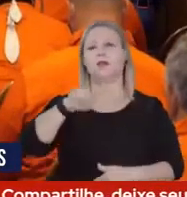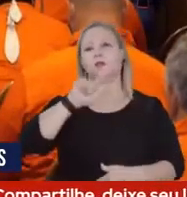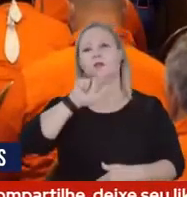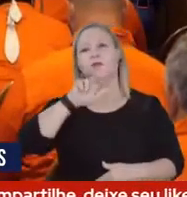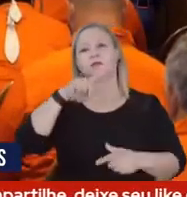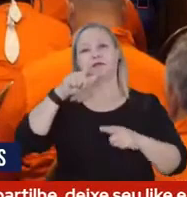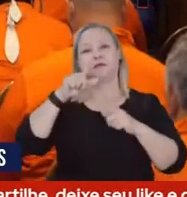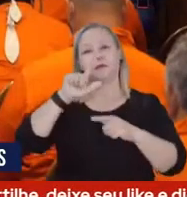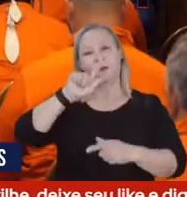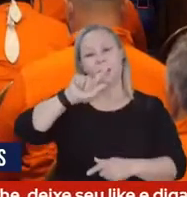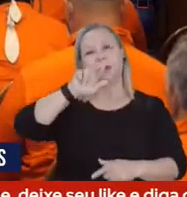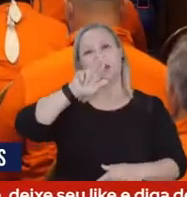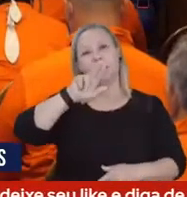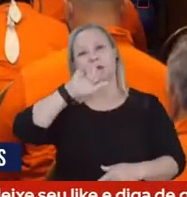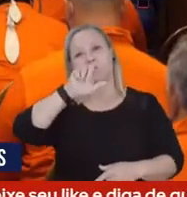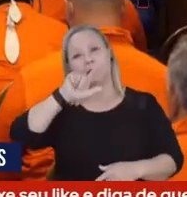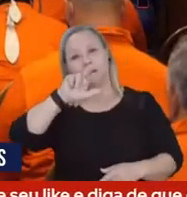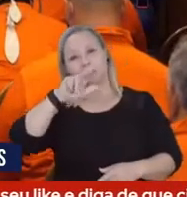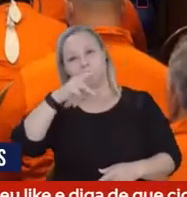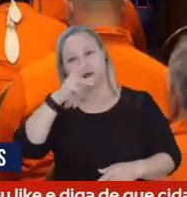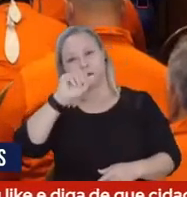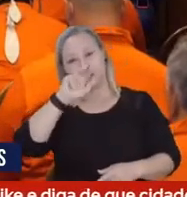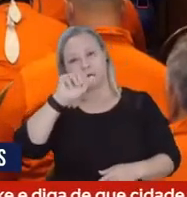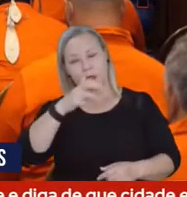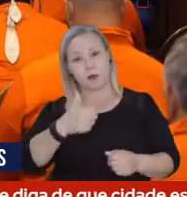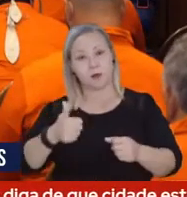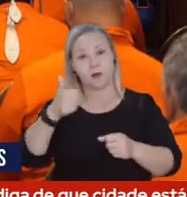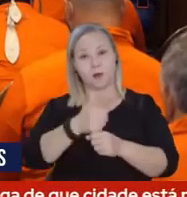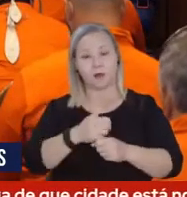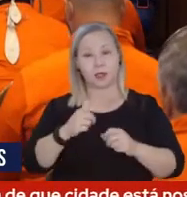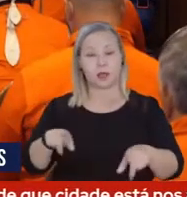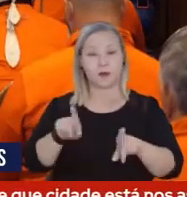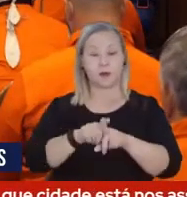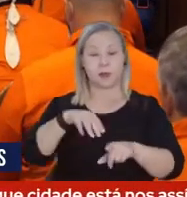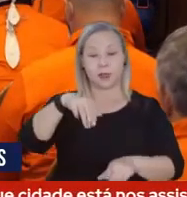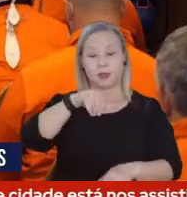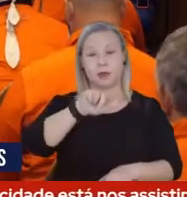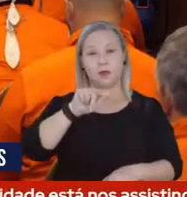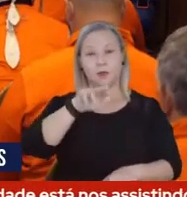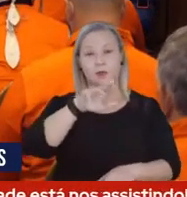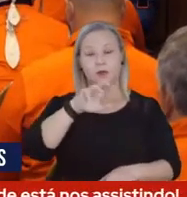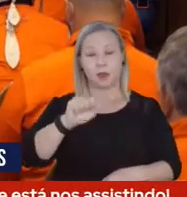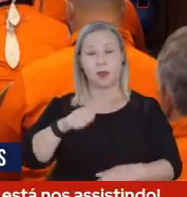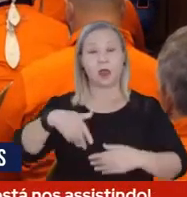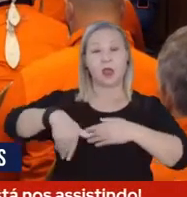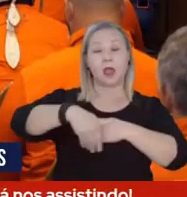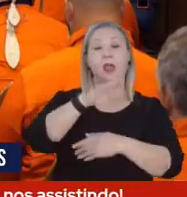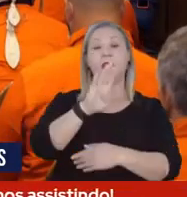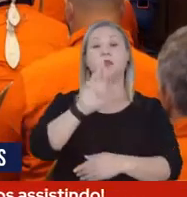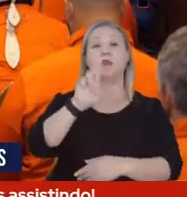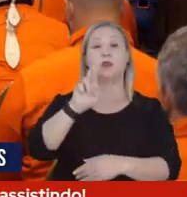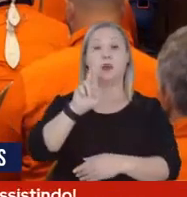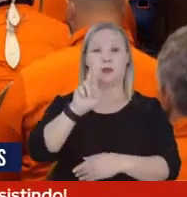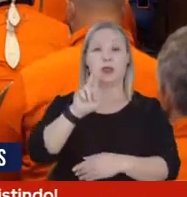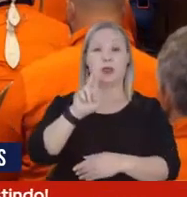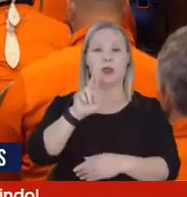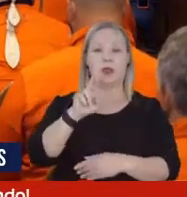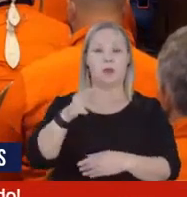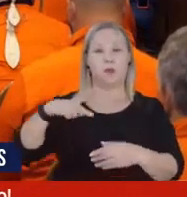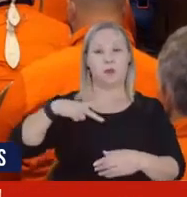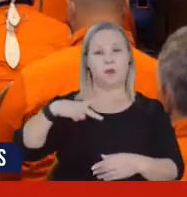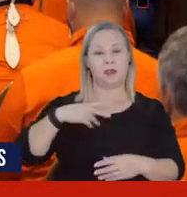Miguel Rosseto. E assim, quando a BR foi ser privatizada, nós fomos devolvidos para a BR